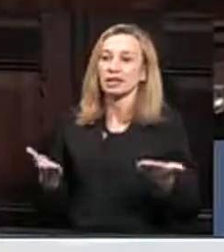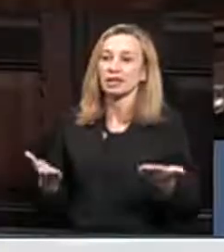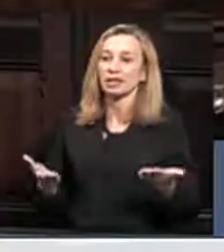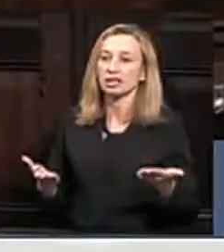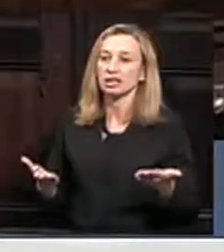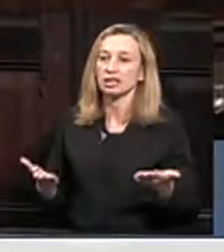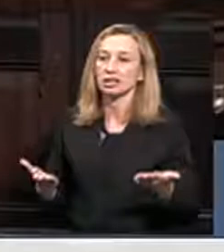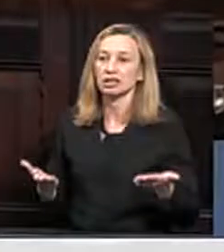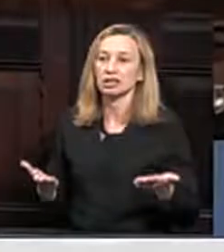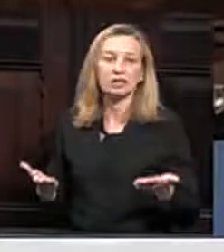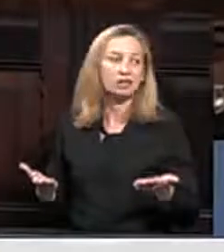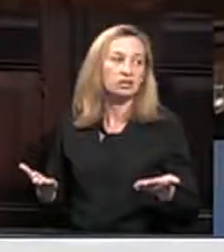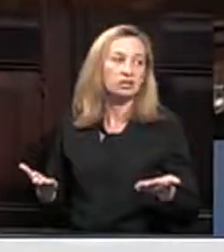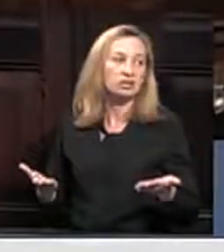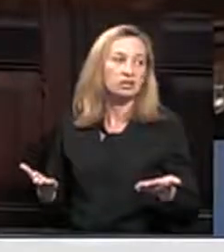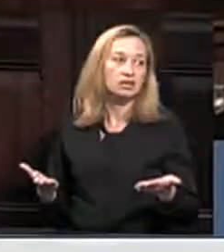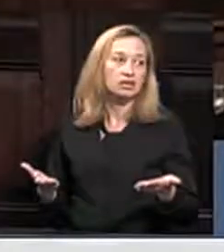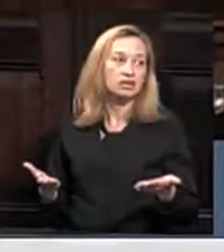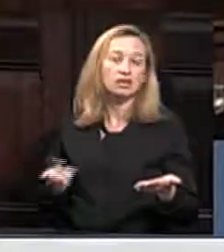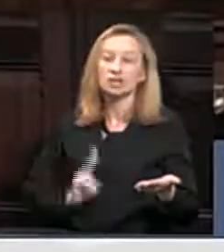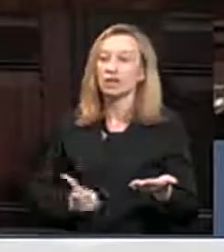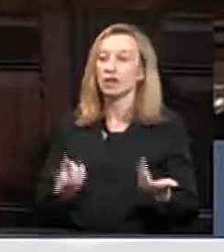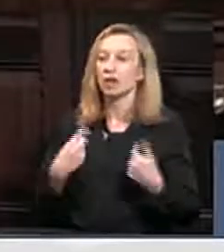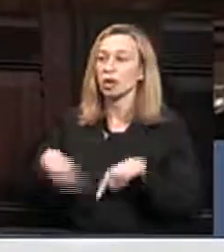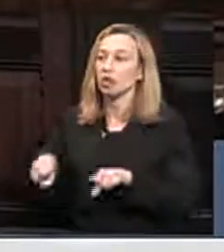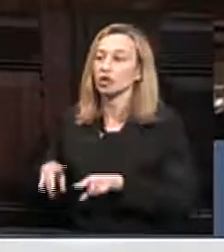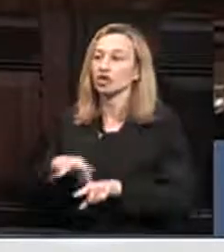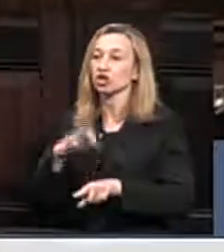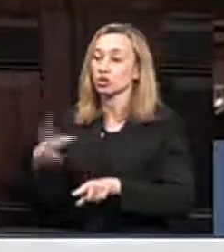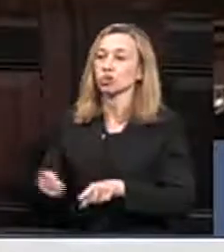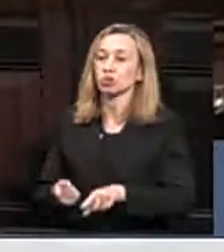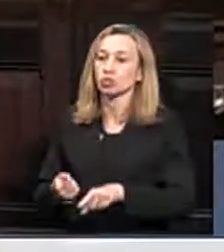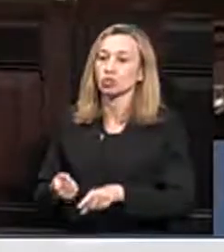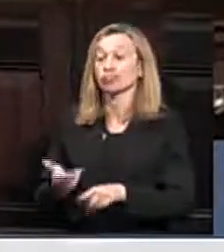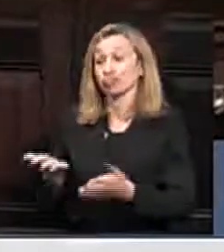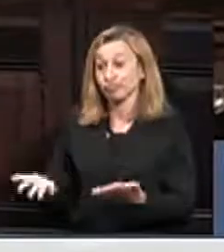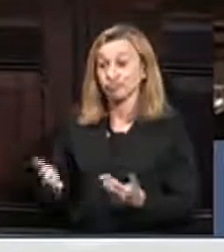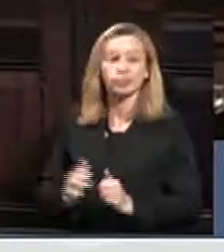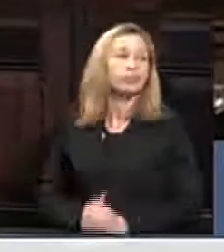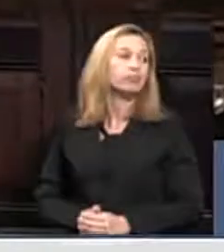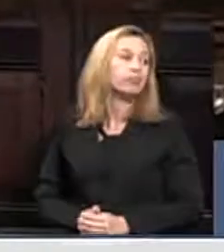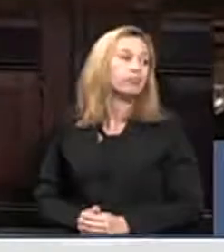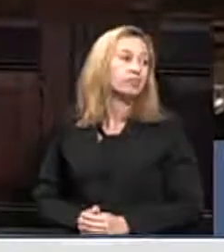faz oposição. É assim a manifestação popular.